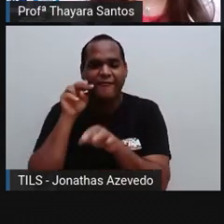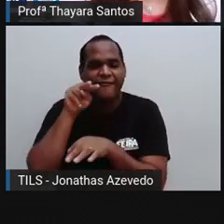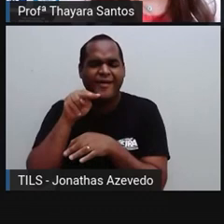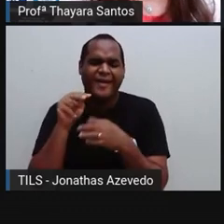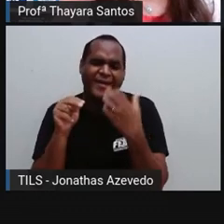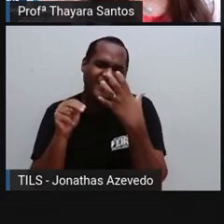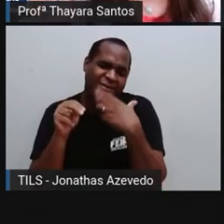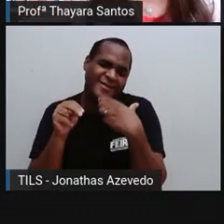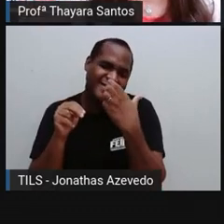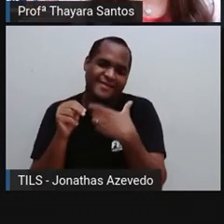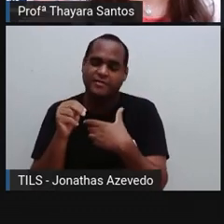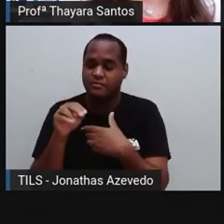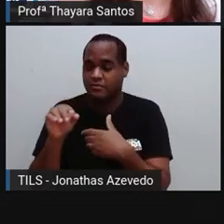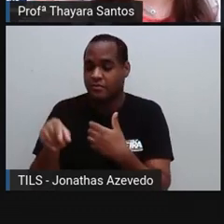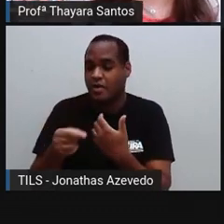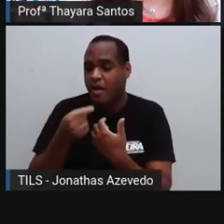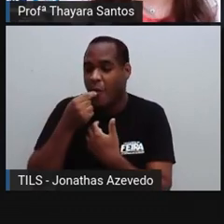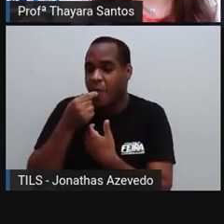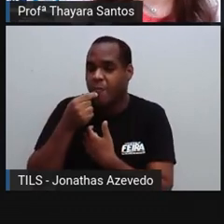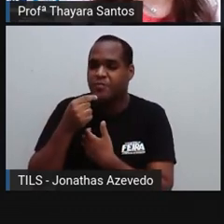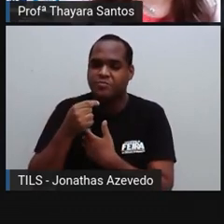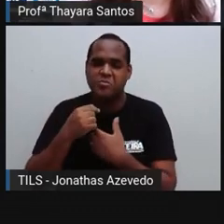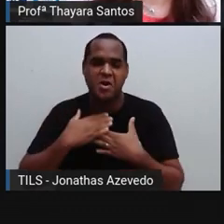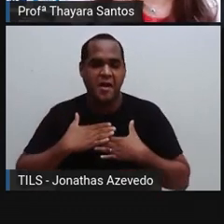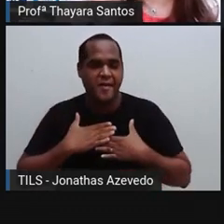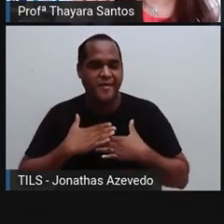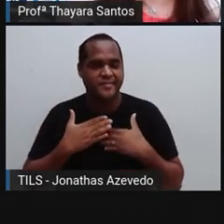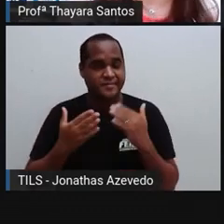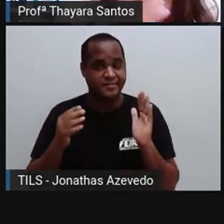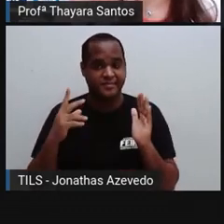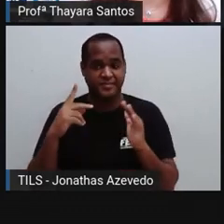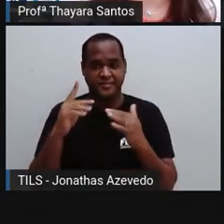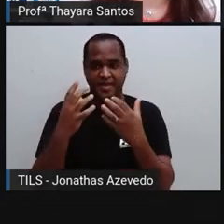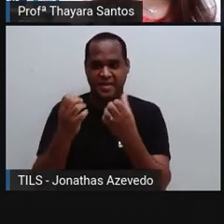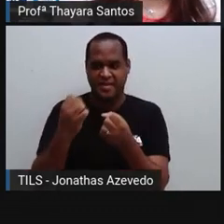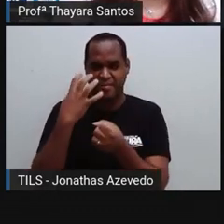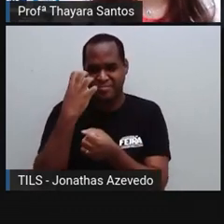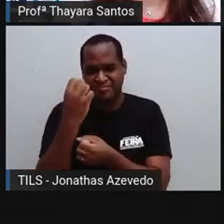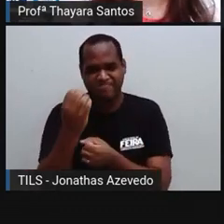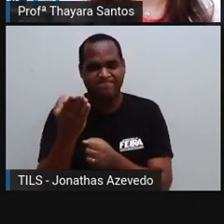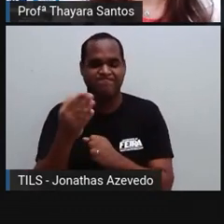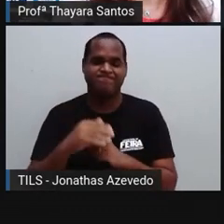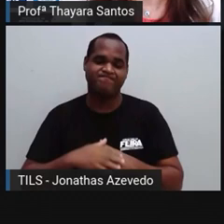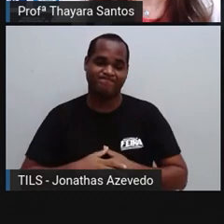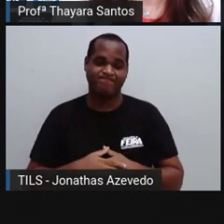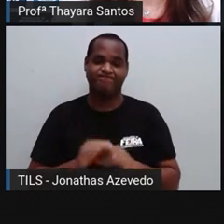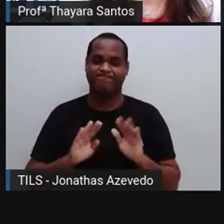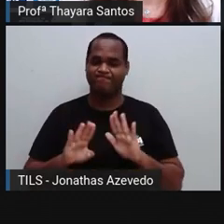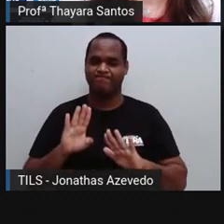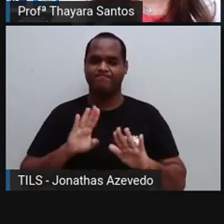maior, para as pessoas uma maior aceitação, né? E são mais atrativos.